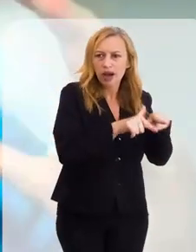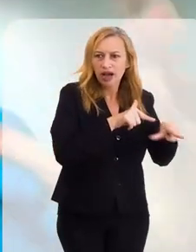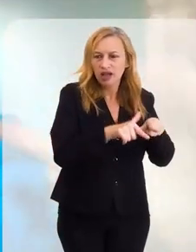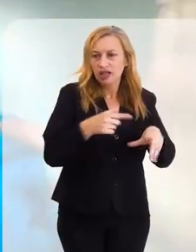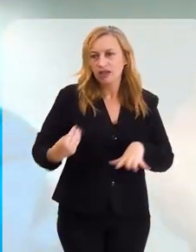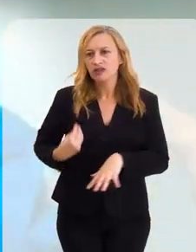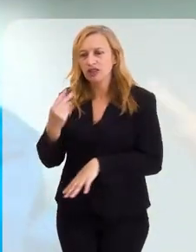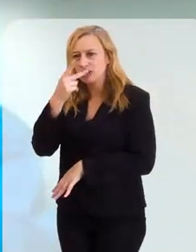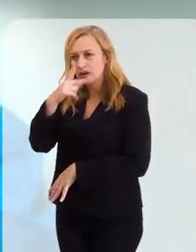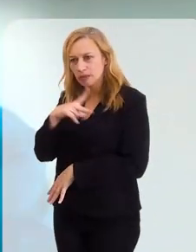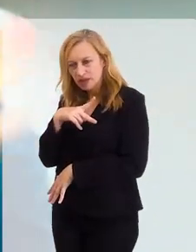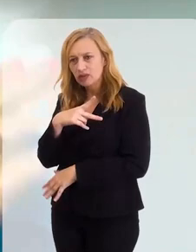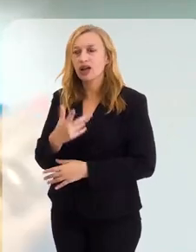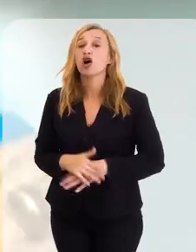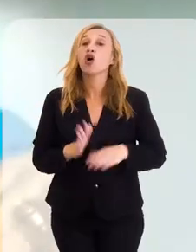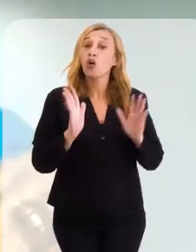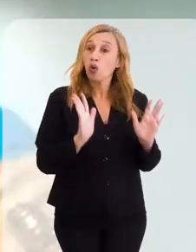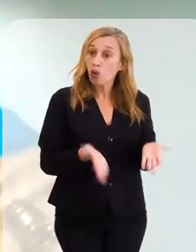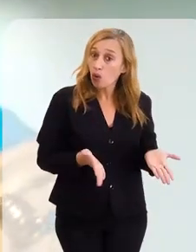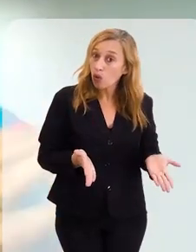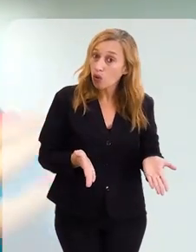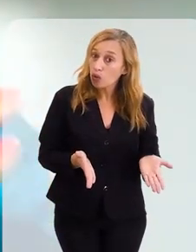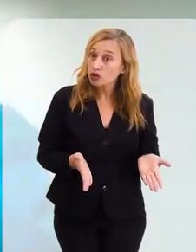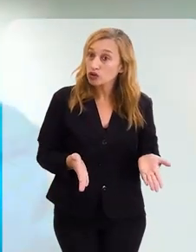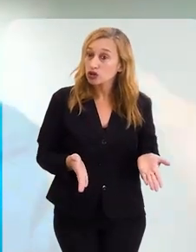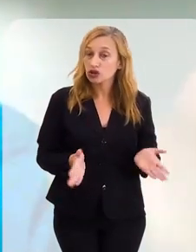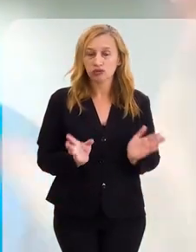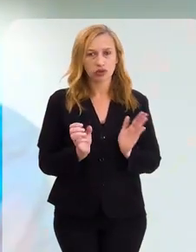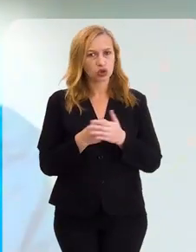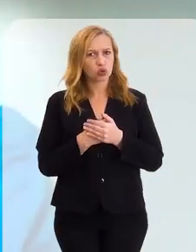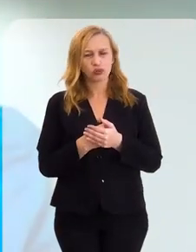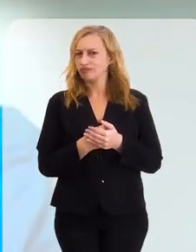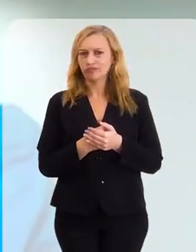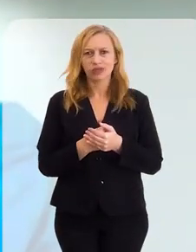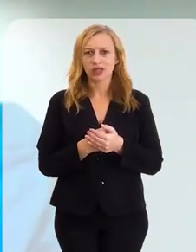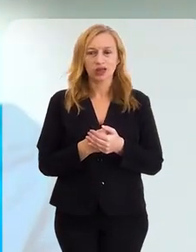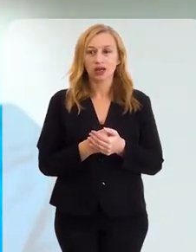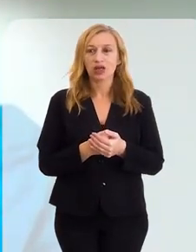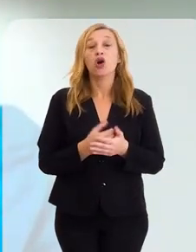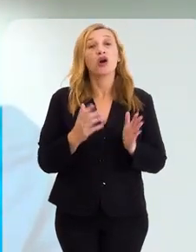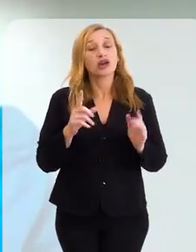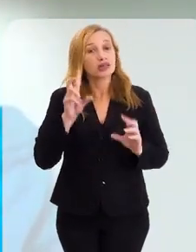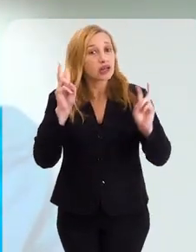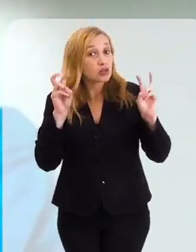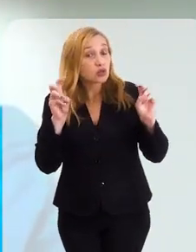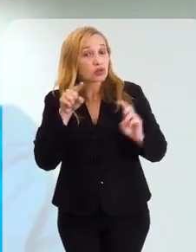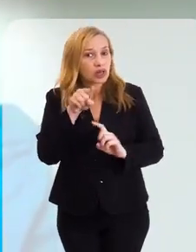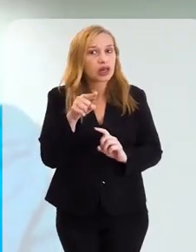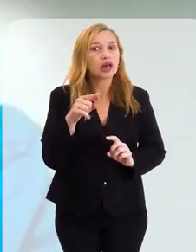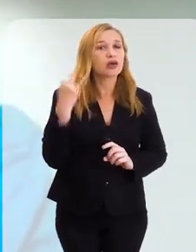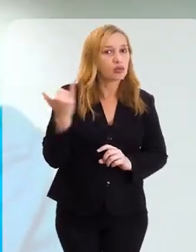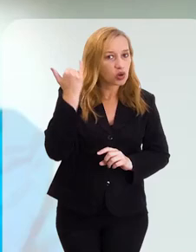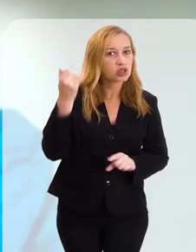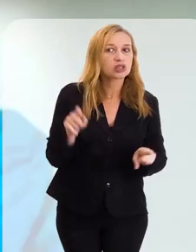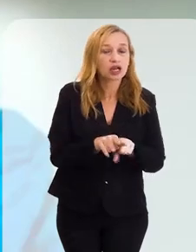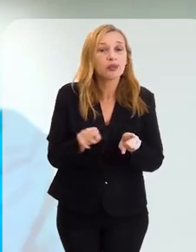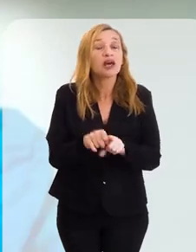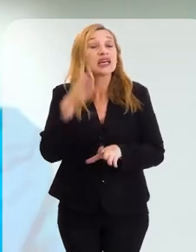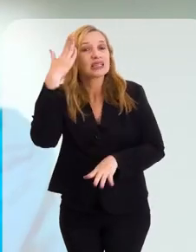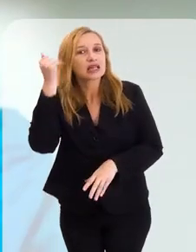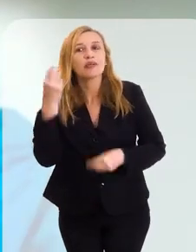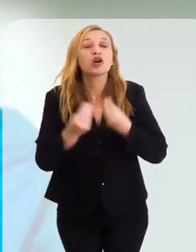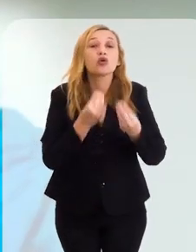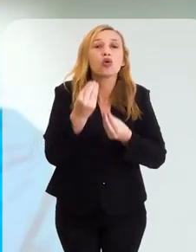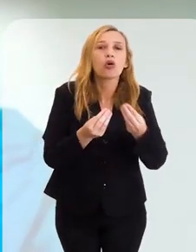muito clara, trabalho e vida pessoal. Hoje já ninguém mais se esconde, né? Então, essa questão